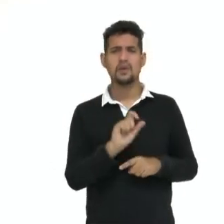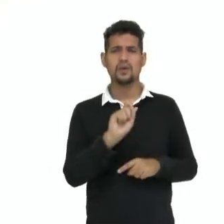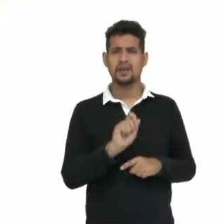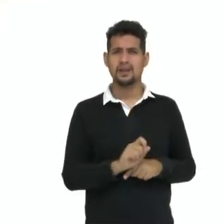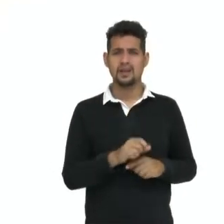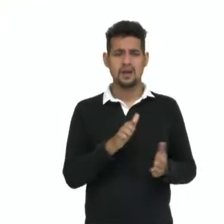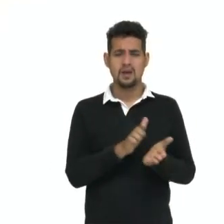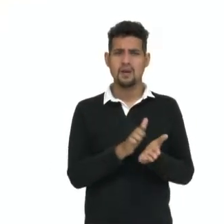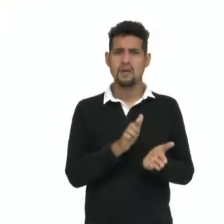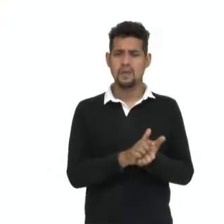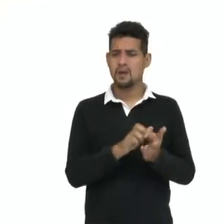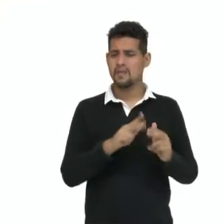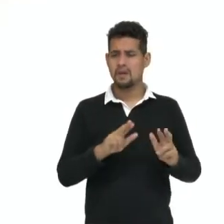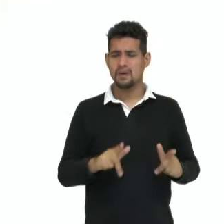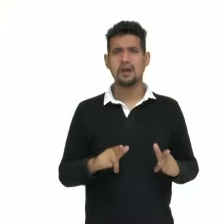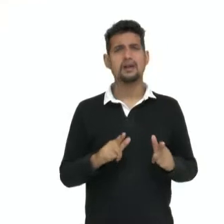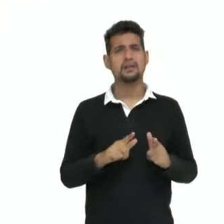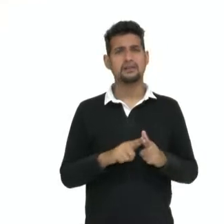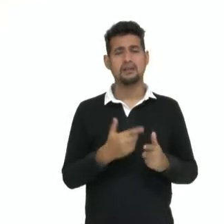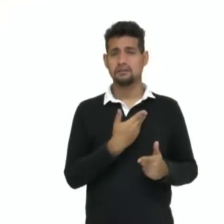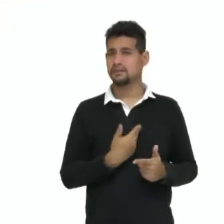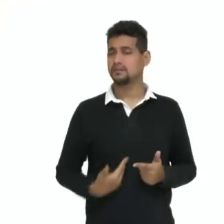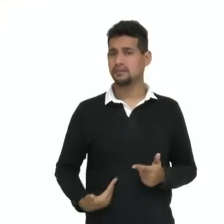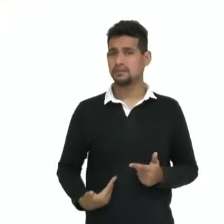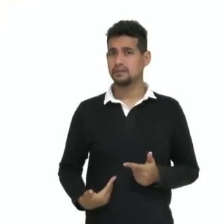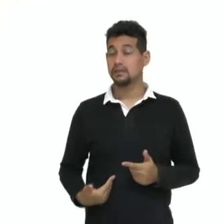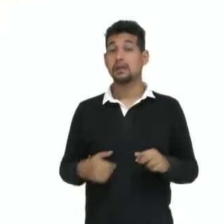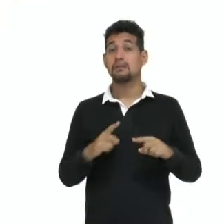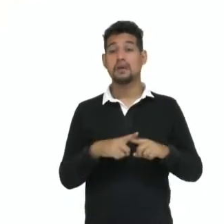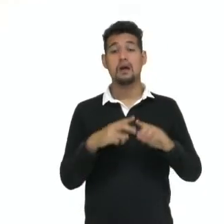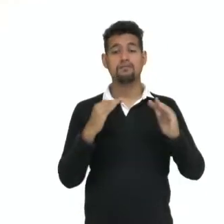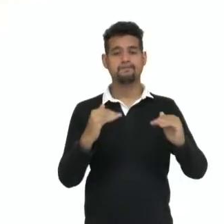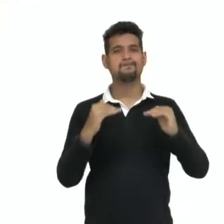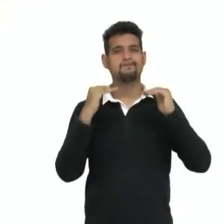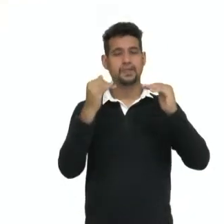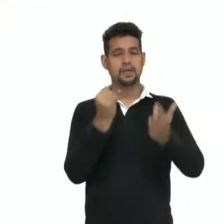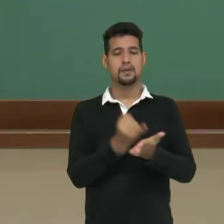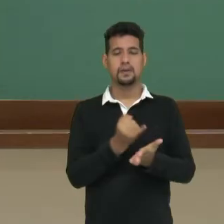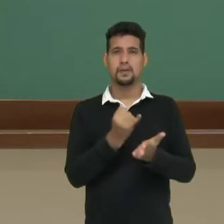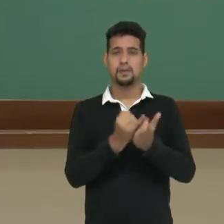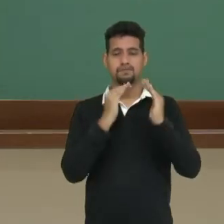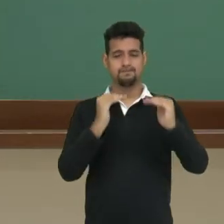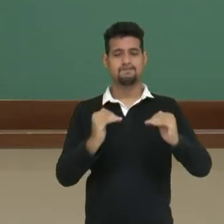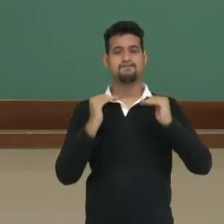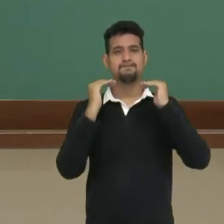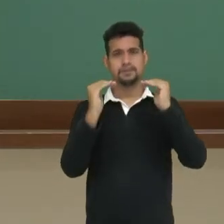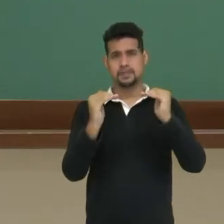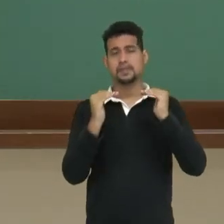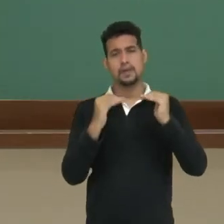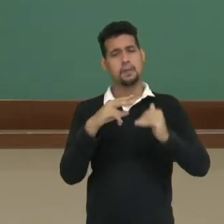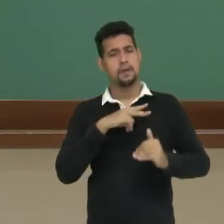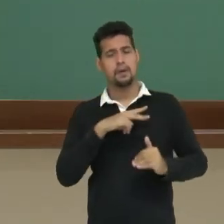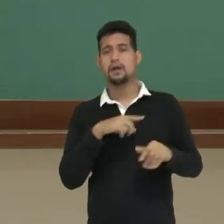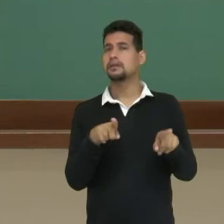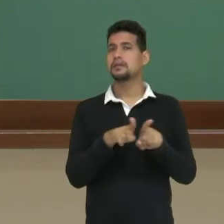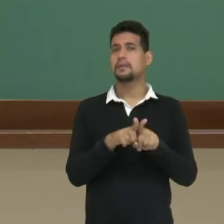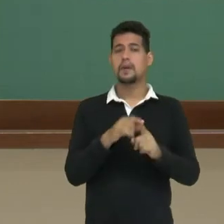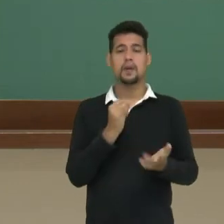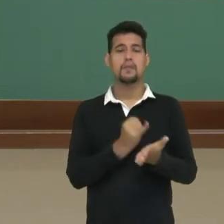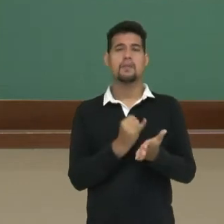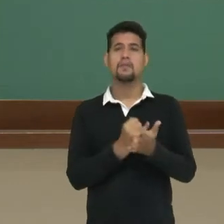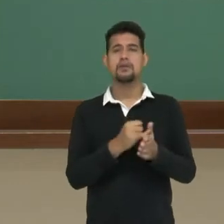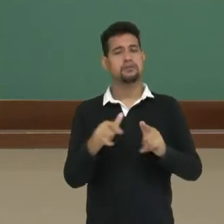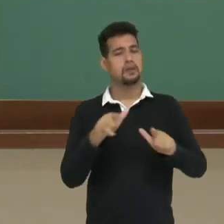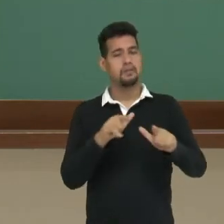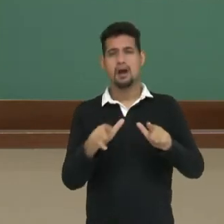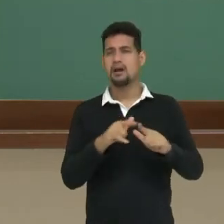de pagamento, os gastos públicos, e aumentou os impostos, tanto os impostos particulares quanto também os impostos sobre serviços